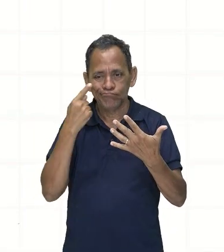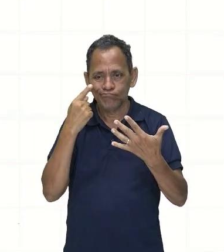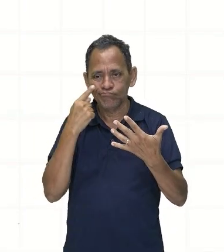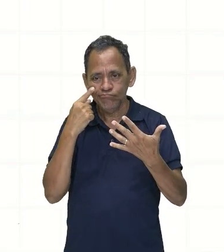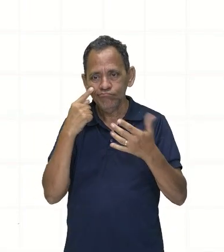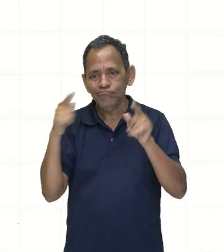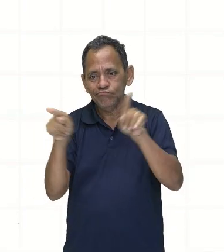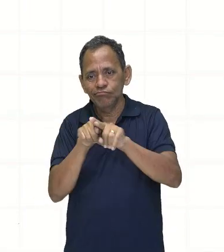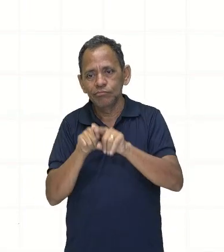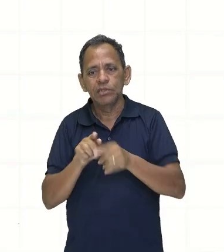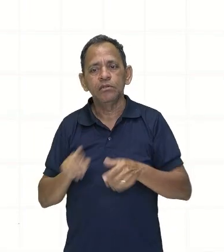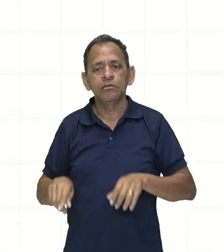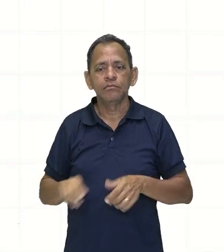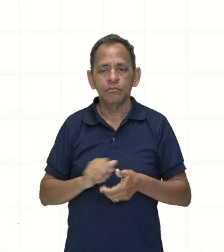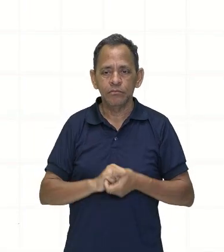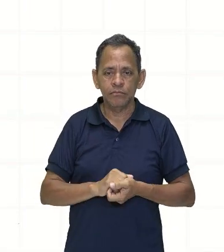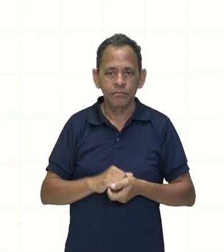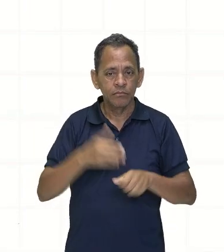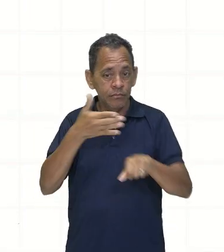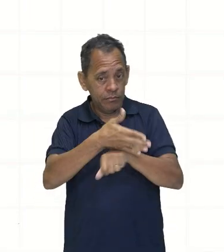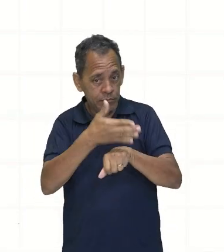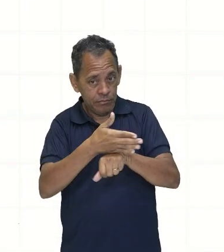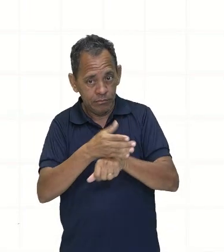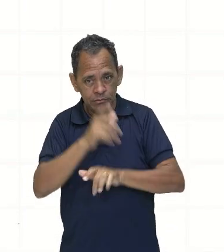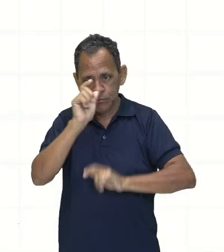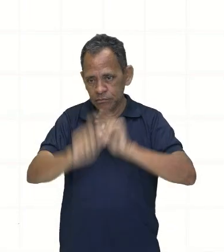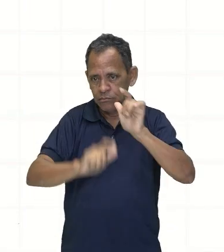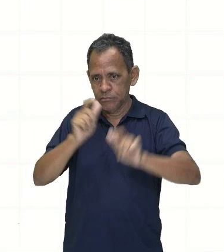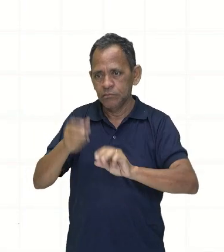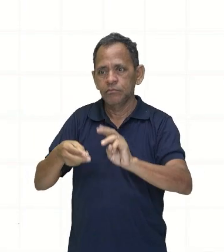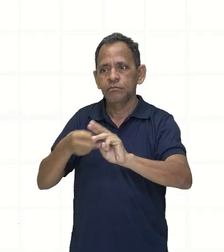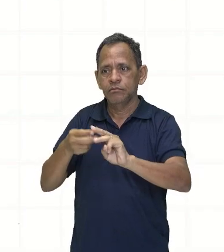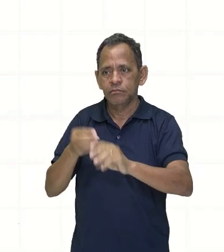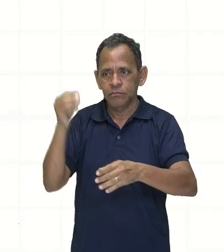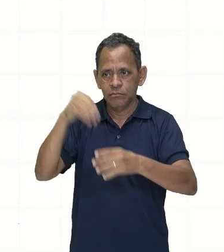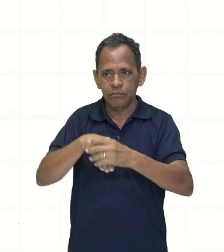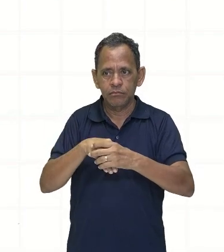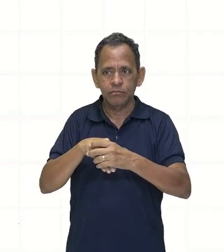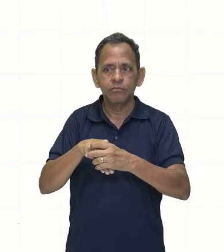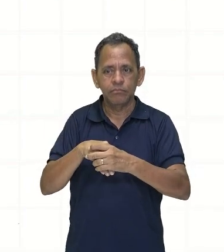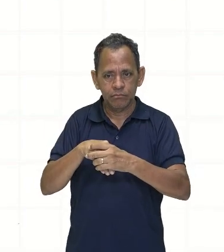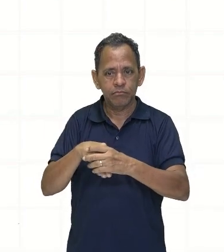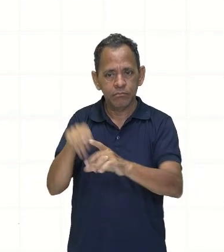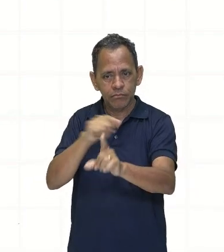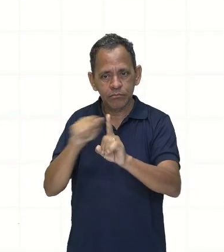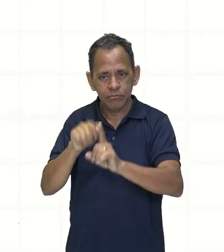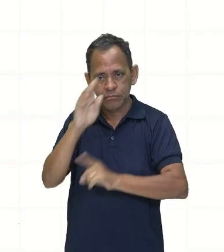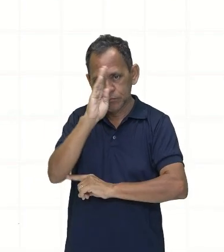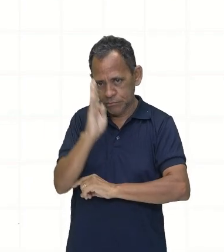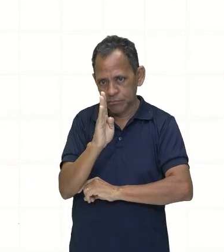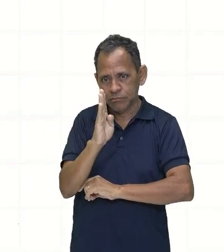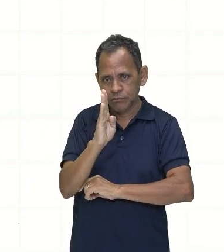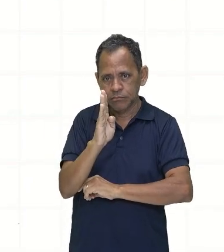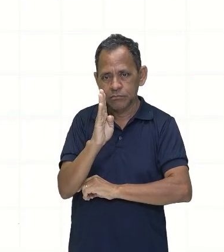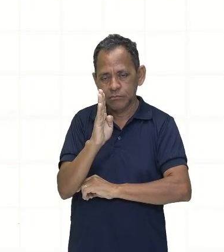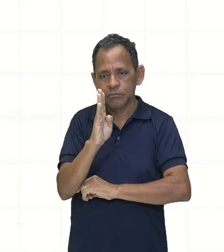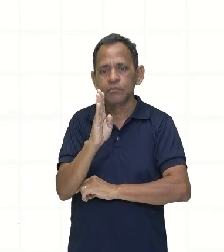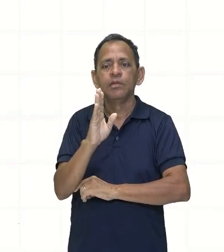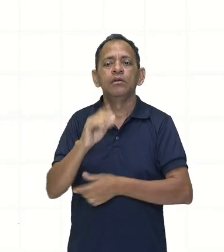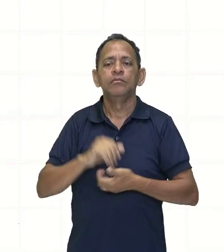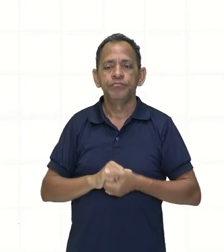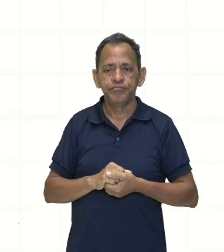também uma participação, né, dos povos indígenas na sociedade brasileira, né? Nós fazemos parte, aí, juntamente com os povos